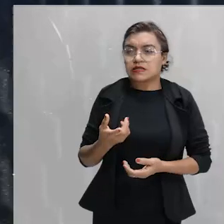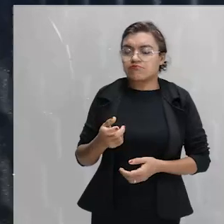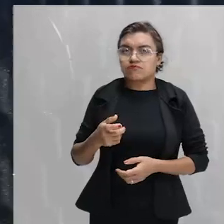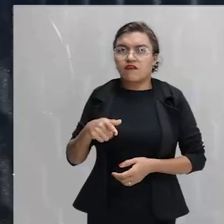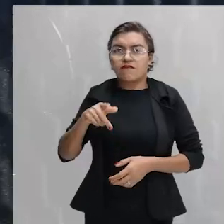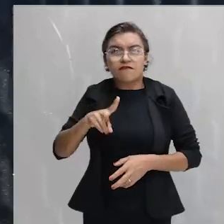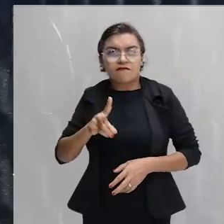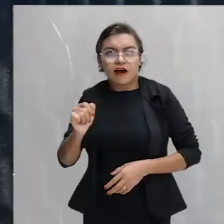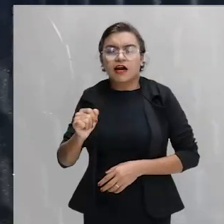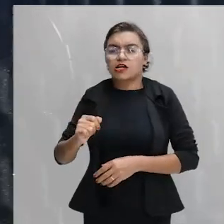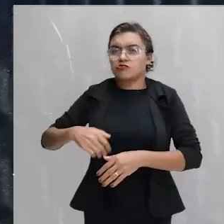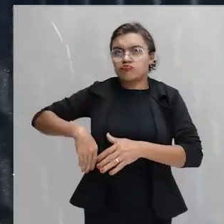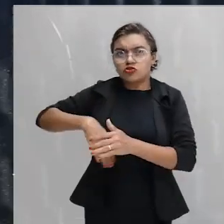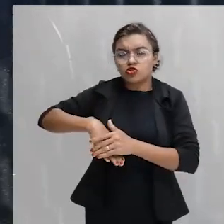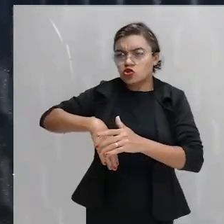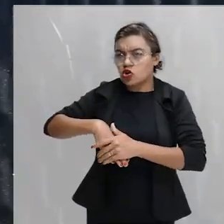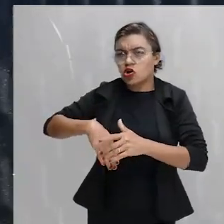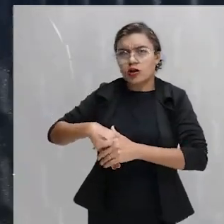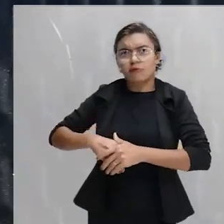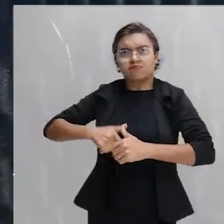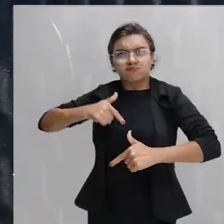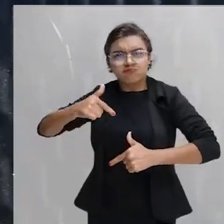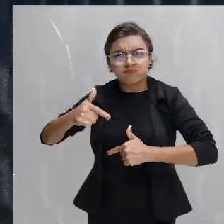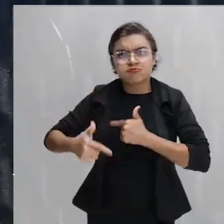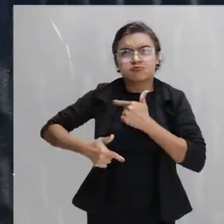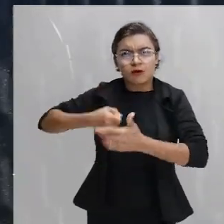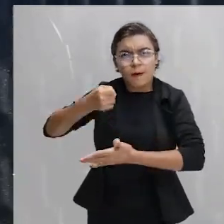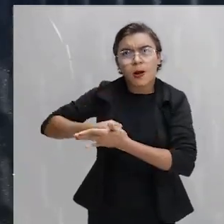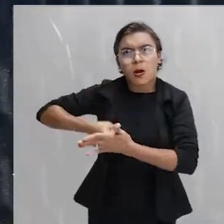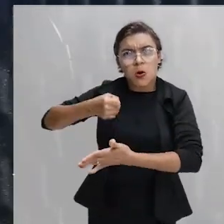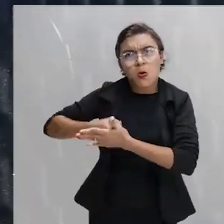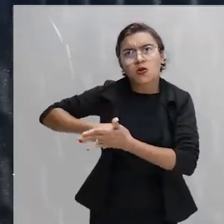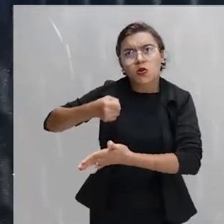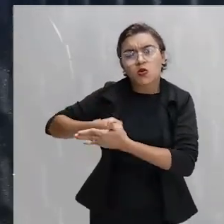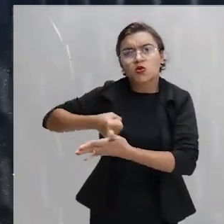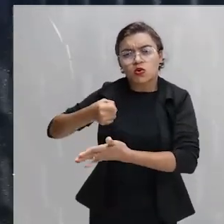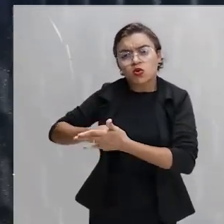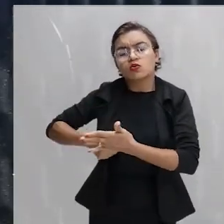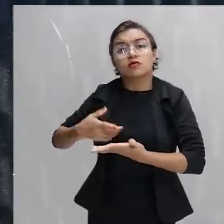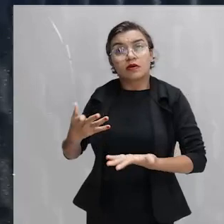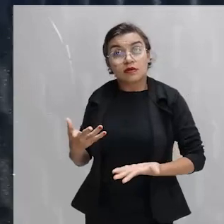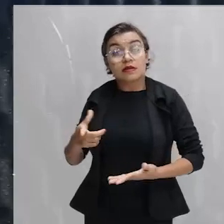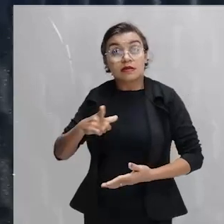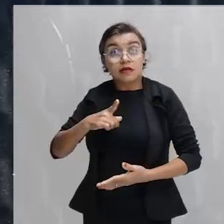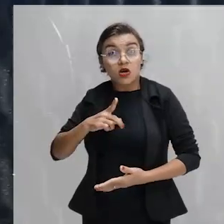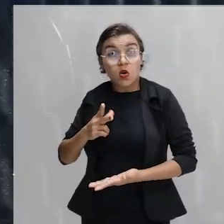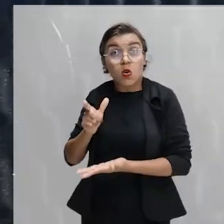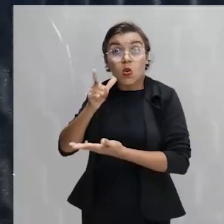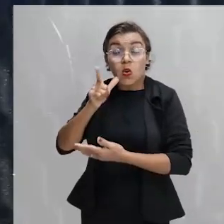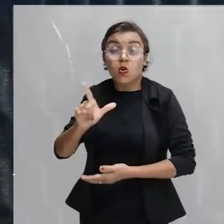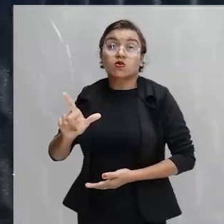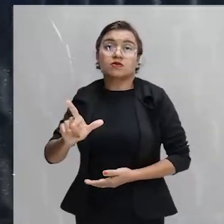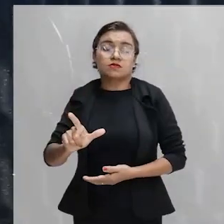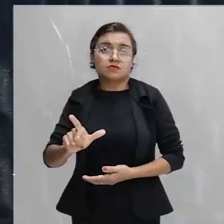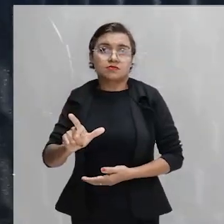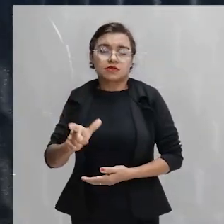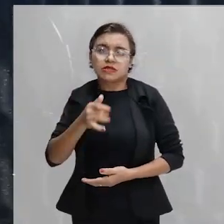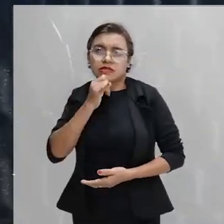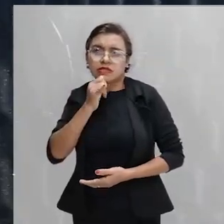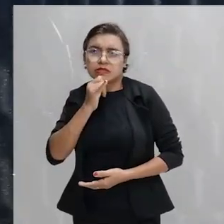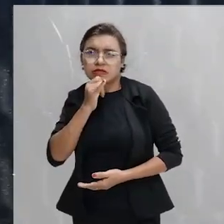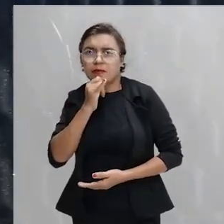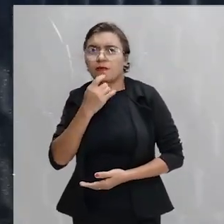jogo? E aí a pessoa vai lutar até as últimas forças para conseguir ter um bom desempenho. Fulano dá o sangue